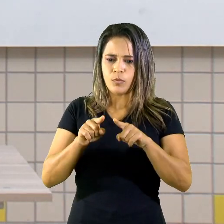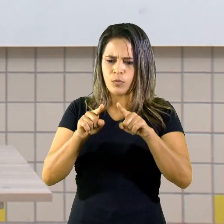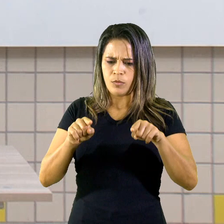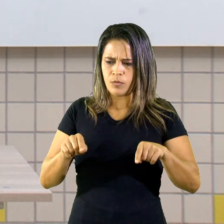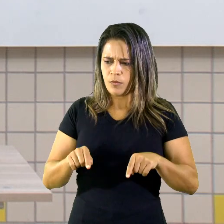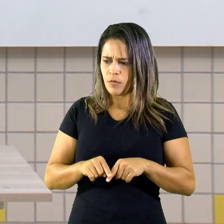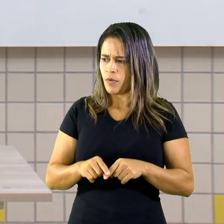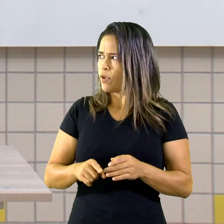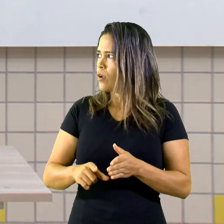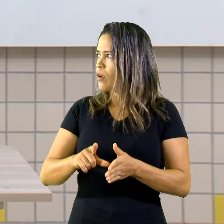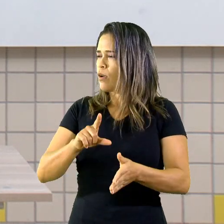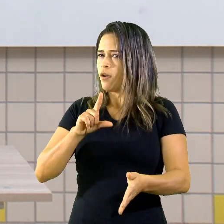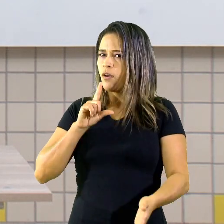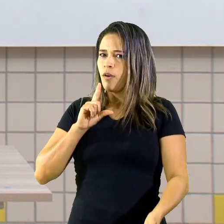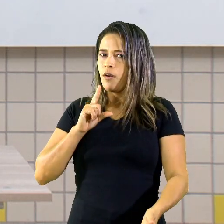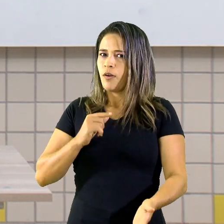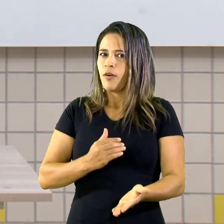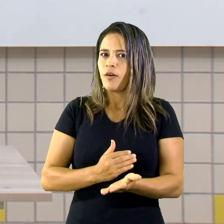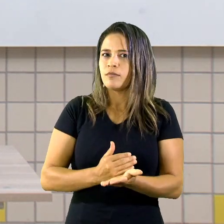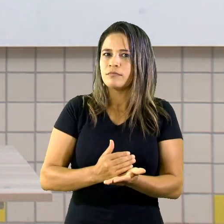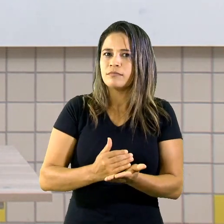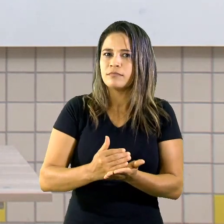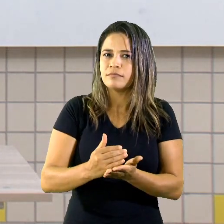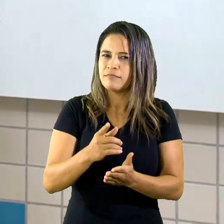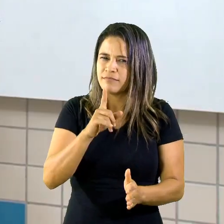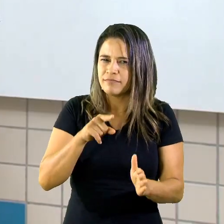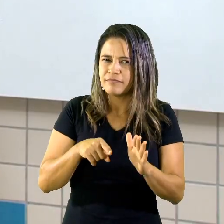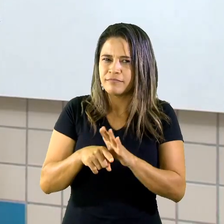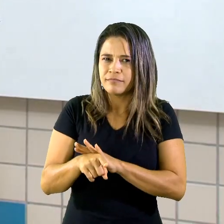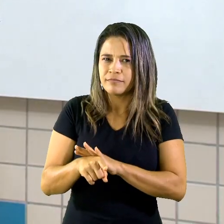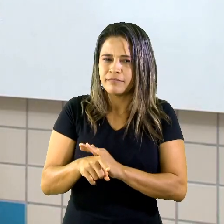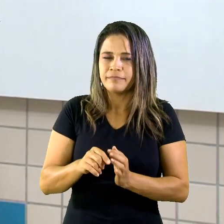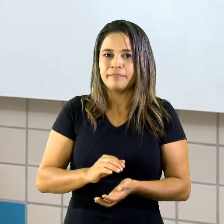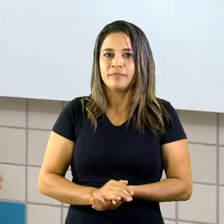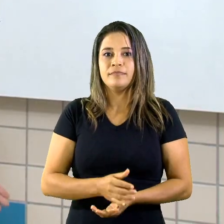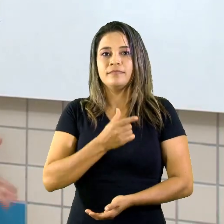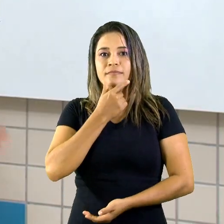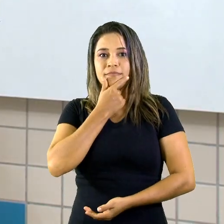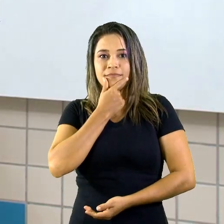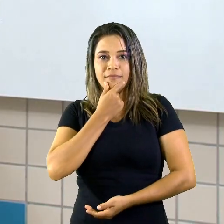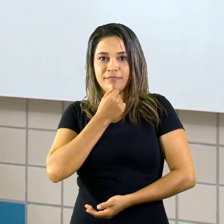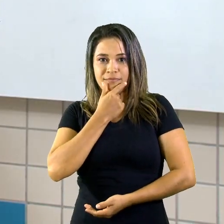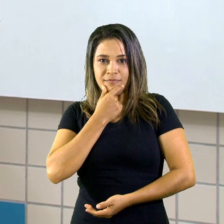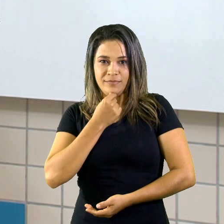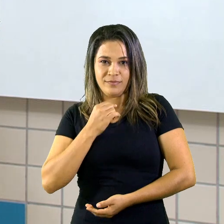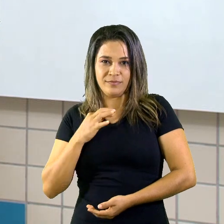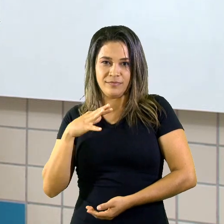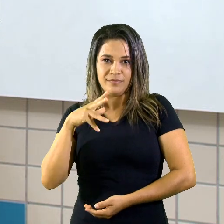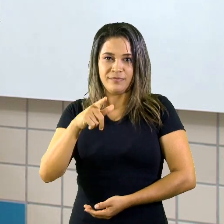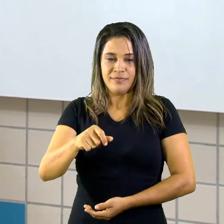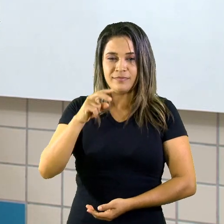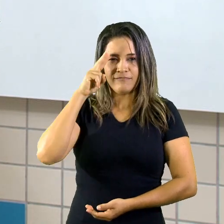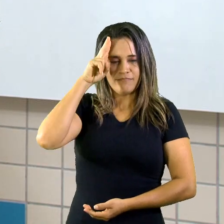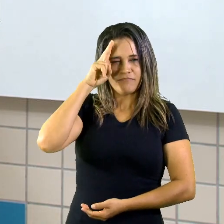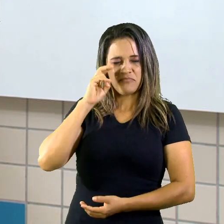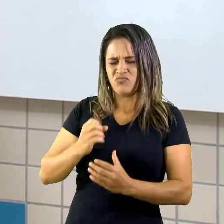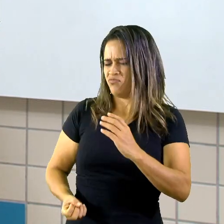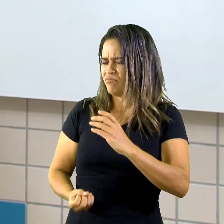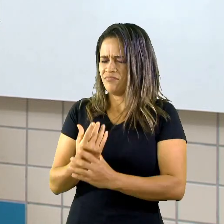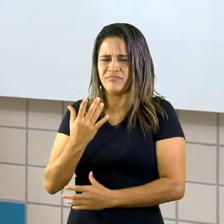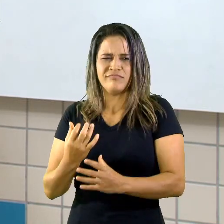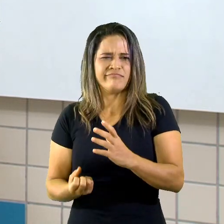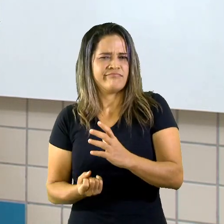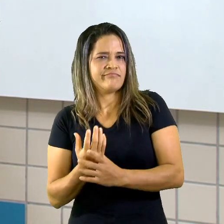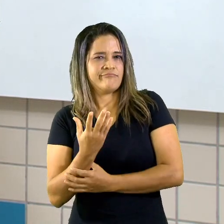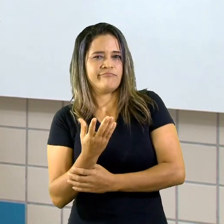vieram? Vocês já se perguntaram isso? O homem, em toda a sua história, ele cria muitas coisas. Ele